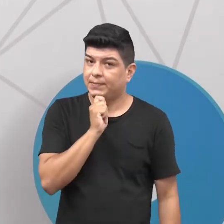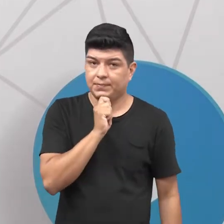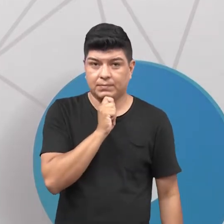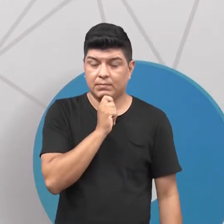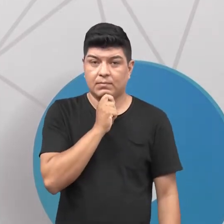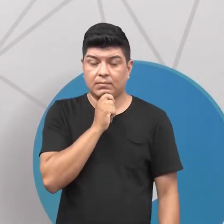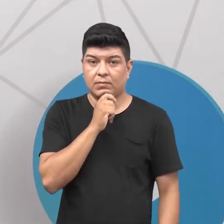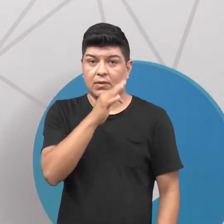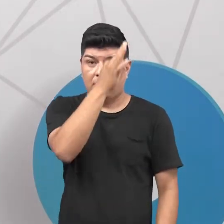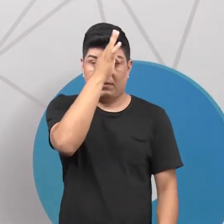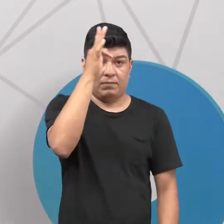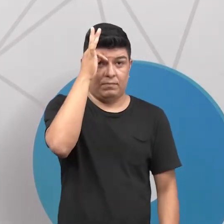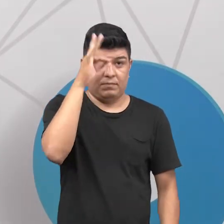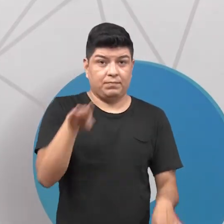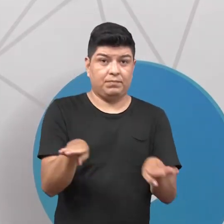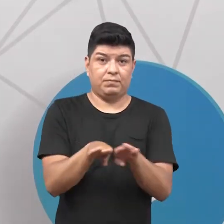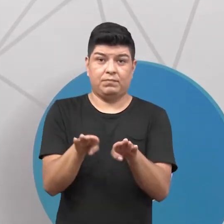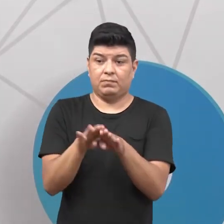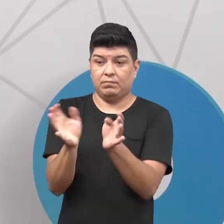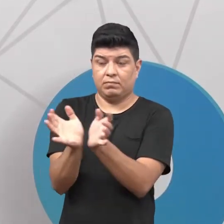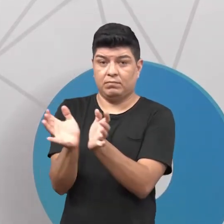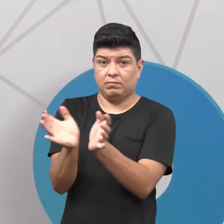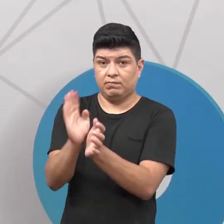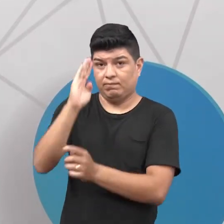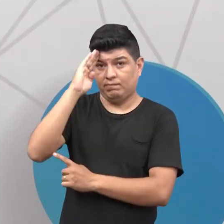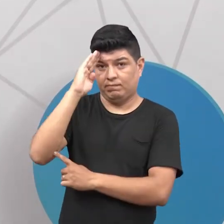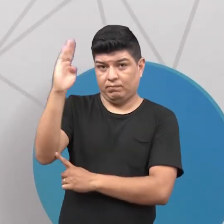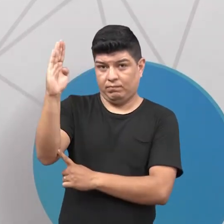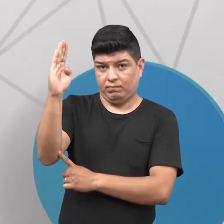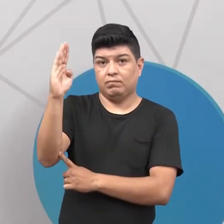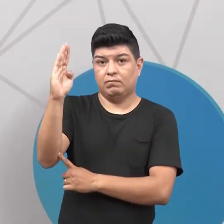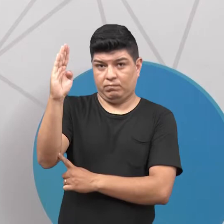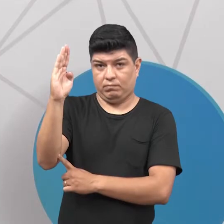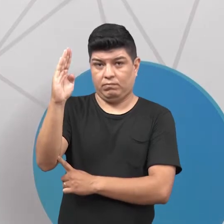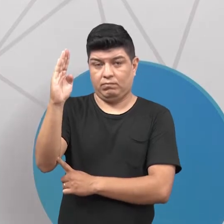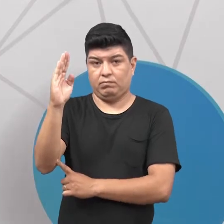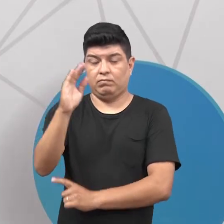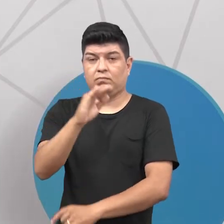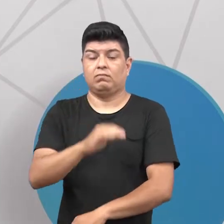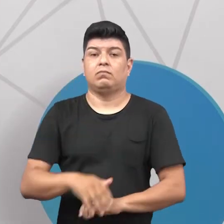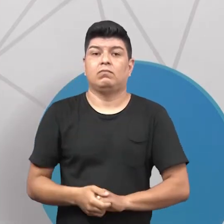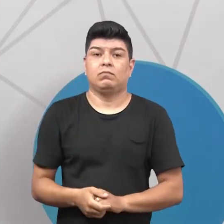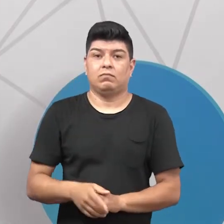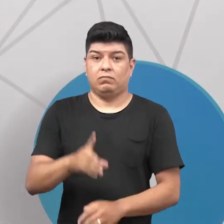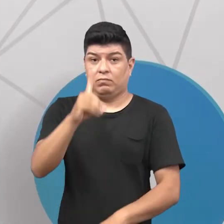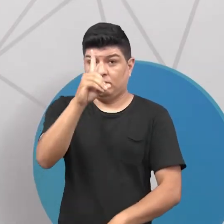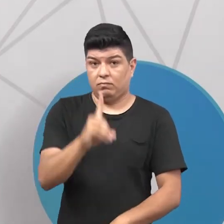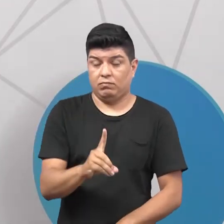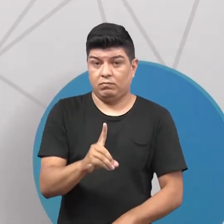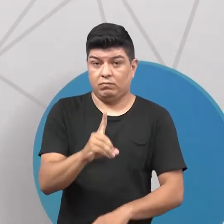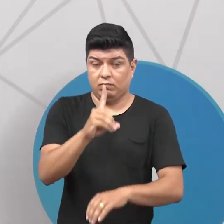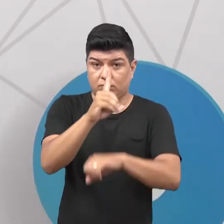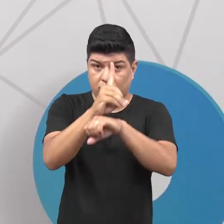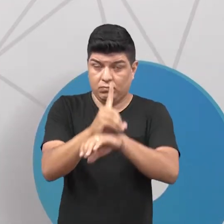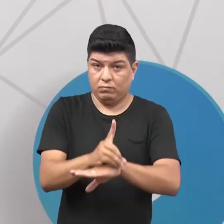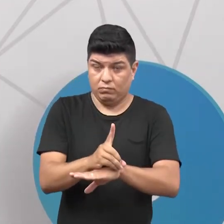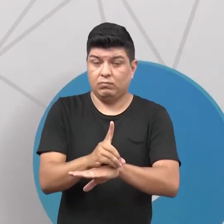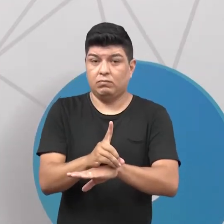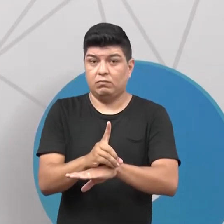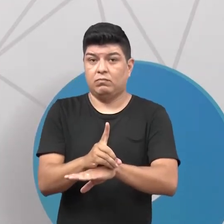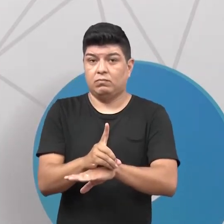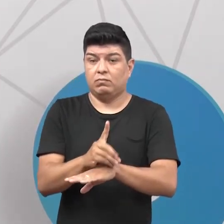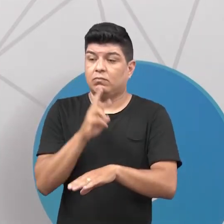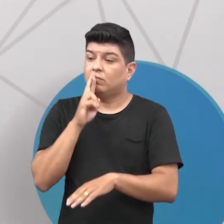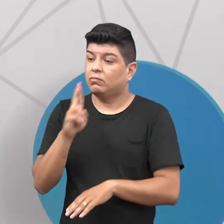Então, a filosofia também é o conjunto de princípios de uma instituição. Quando o diretor da tua escola responde para o teu pai